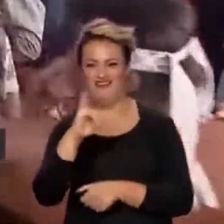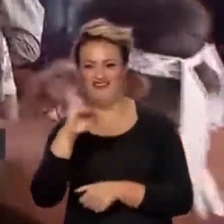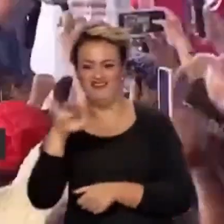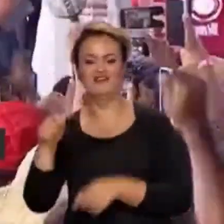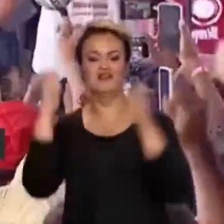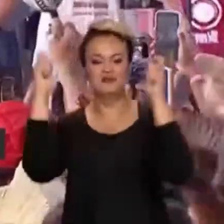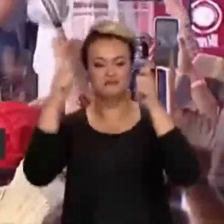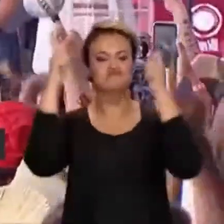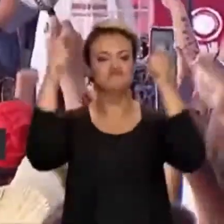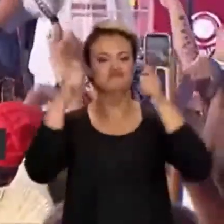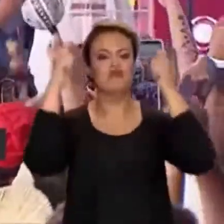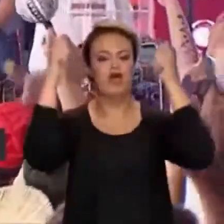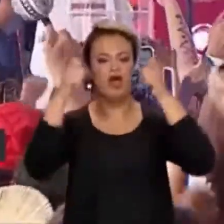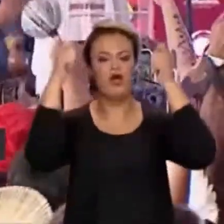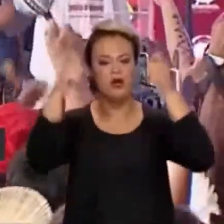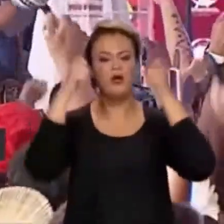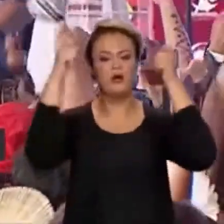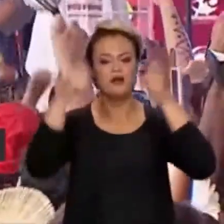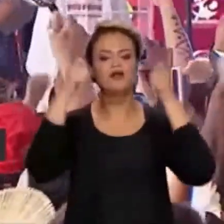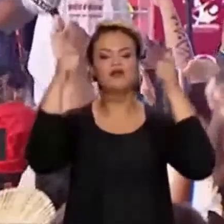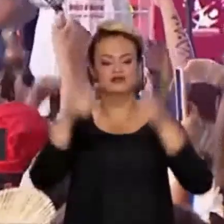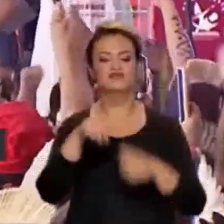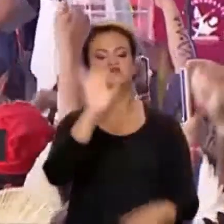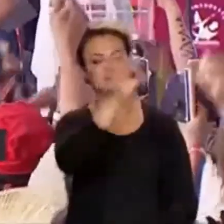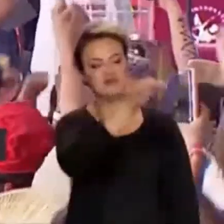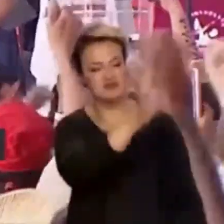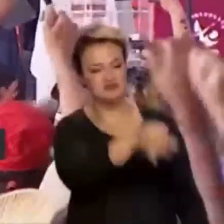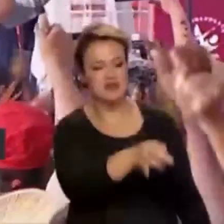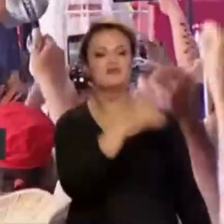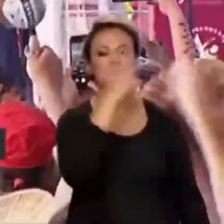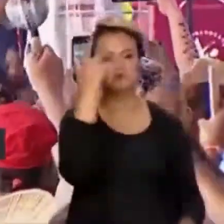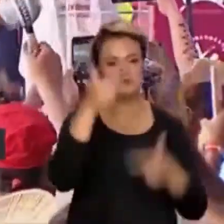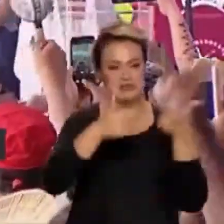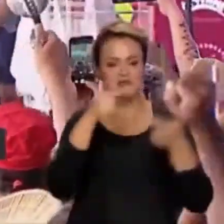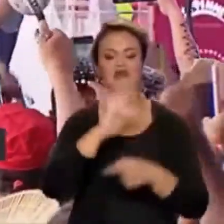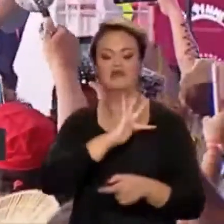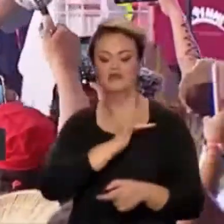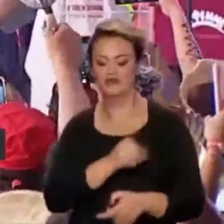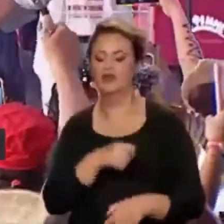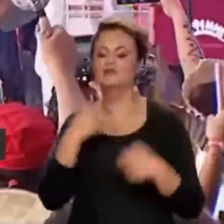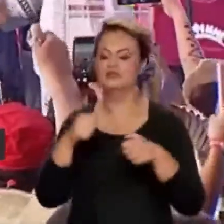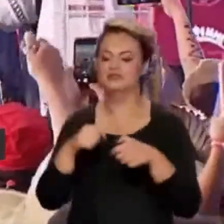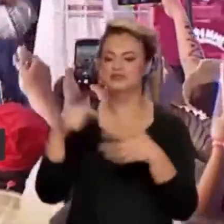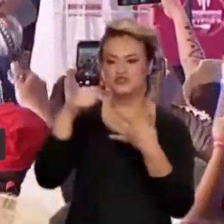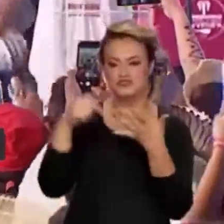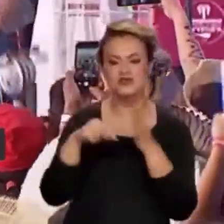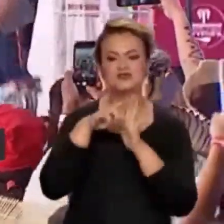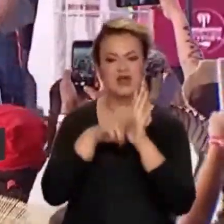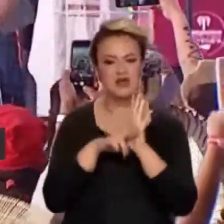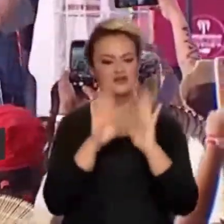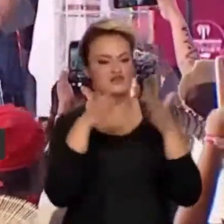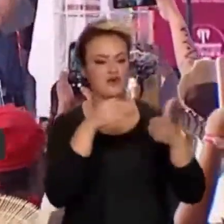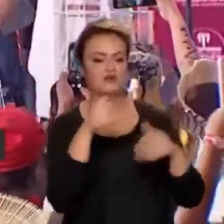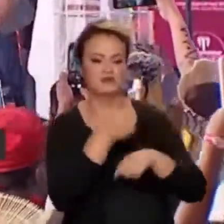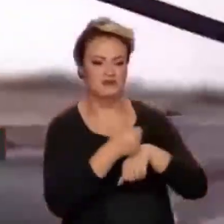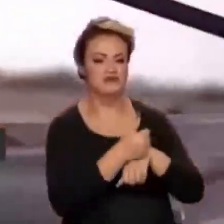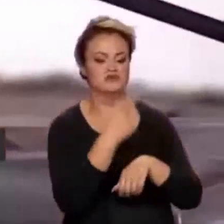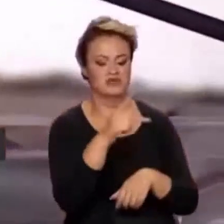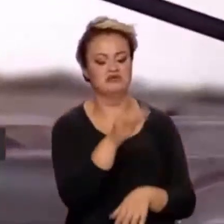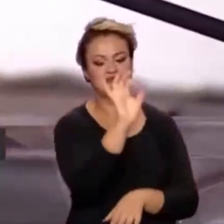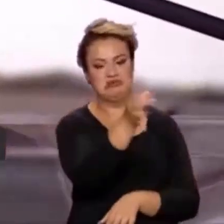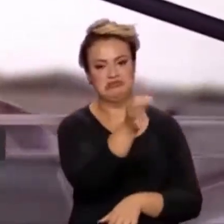Muito bem, plano de carreira para servidores e servidoras da FUNAI. Eu quero aqui que a gente